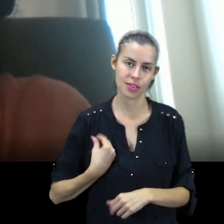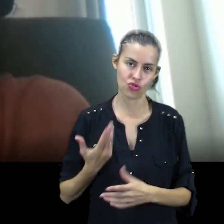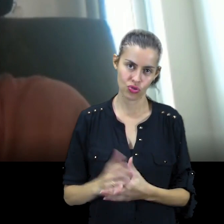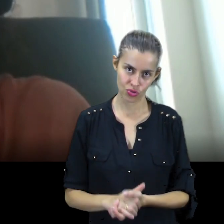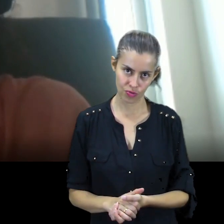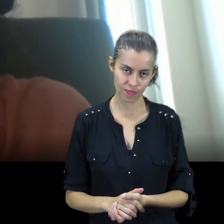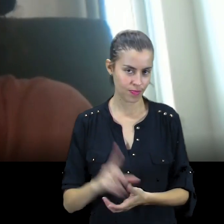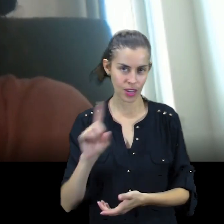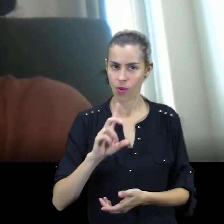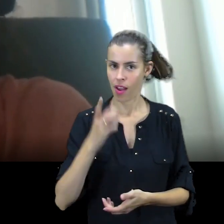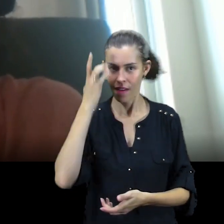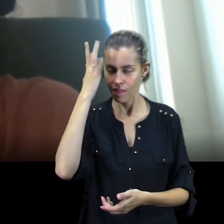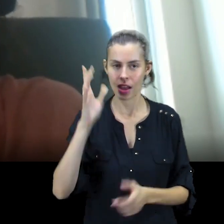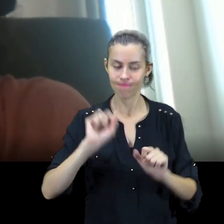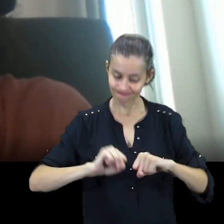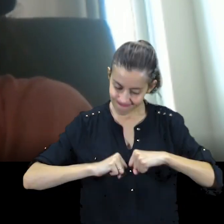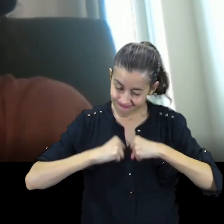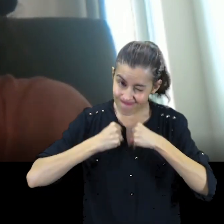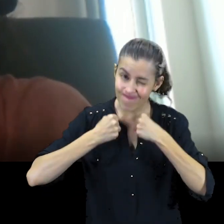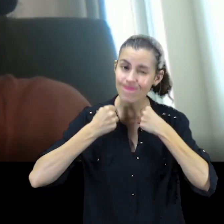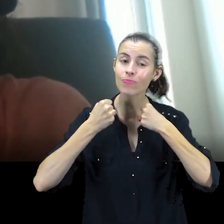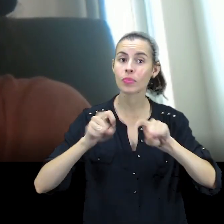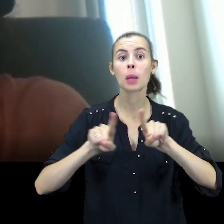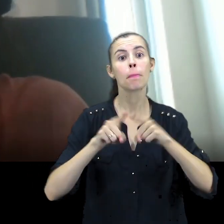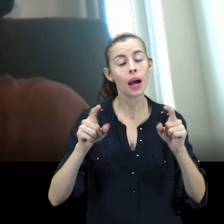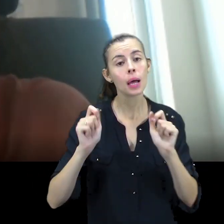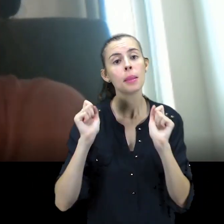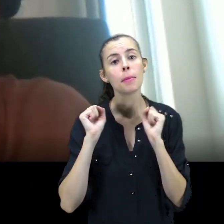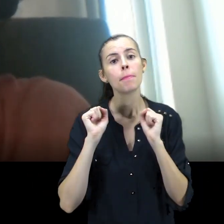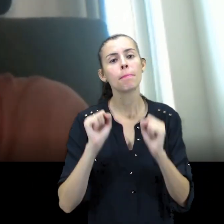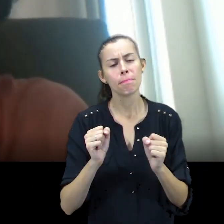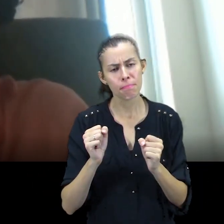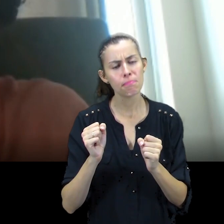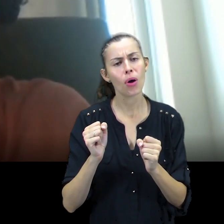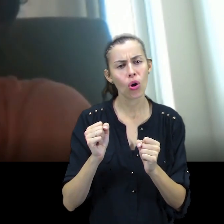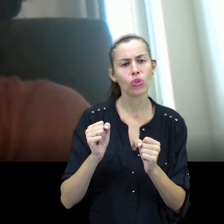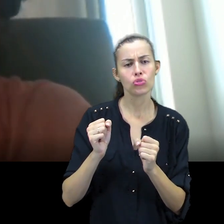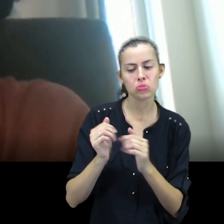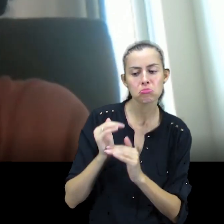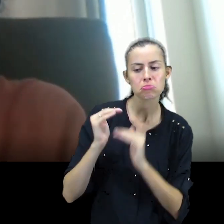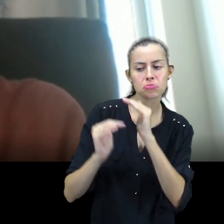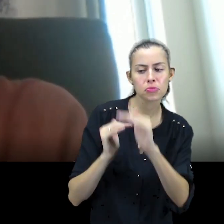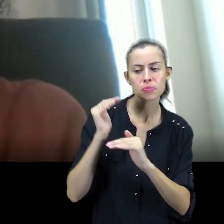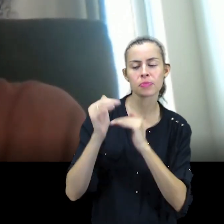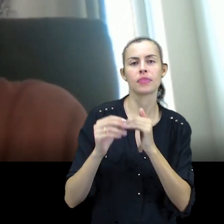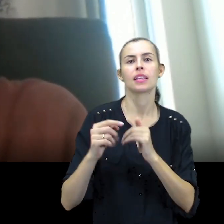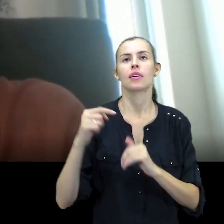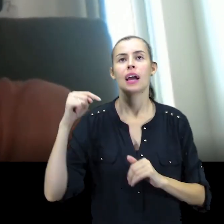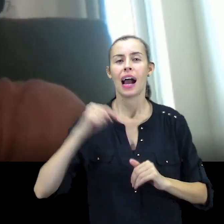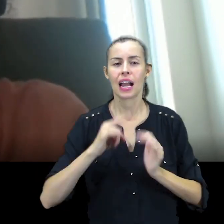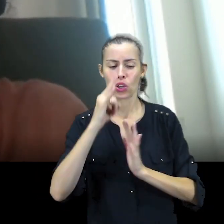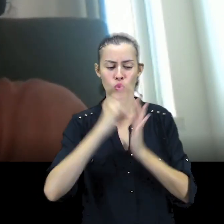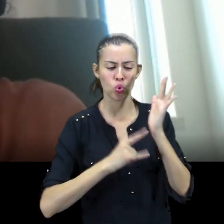gente inclusive teve um momento, a gente fez vários congressos discutindo a extensão, e